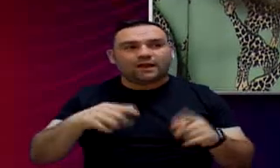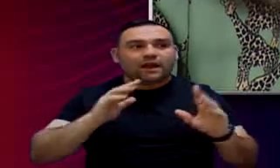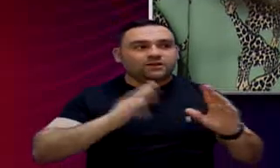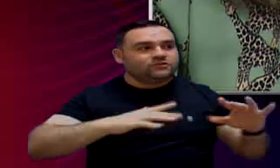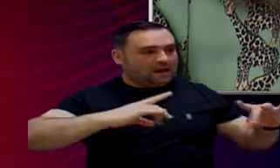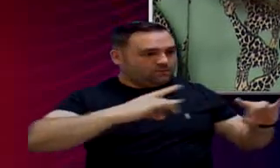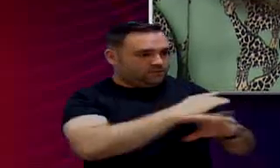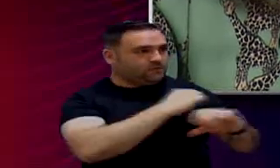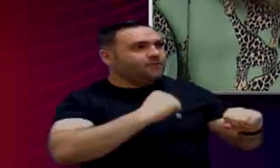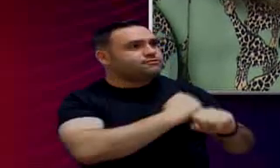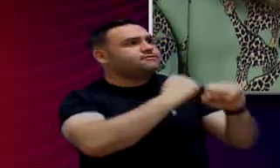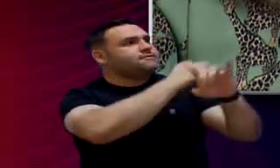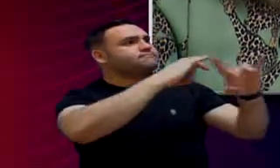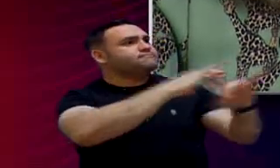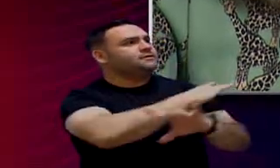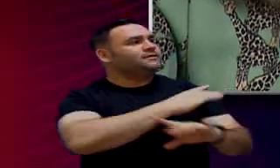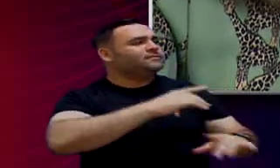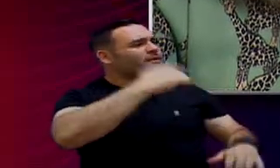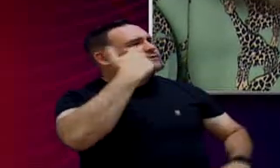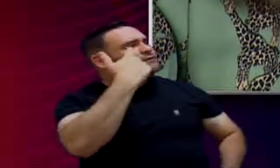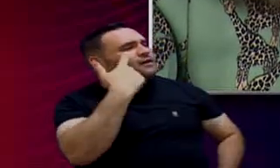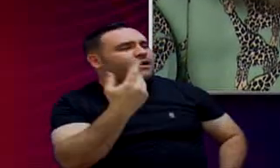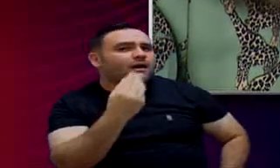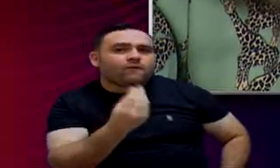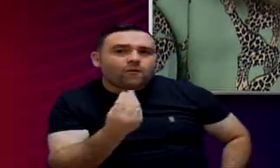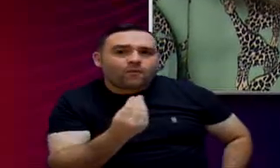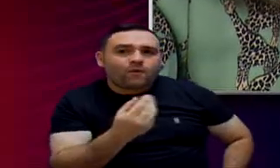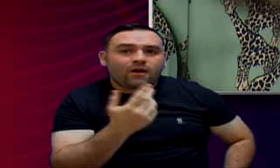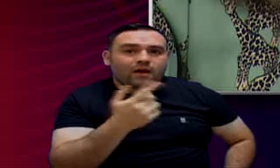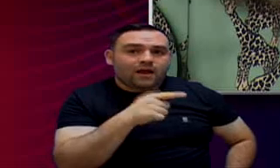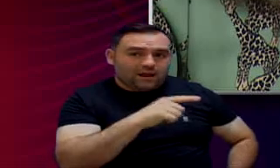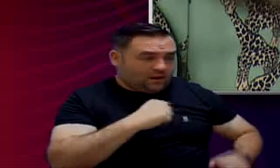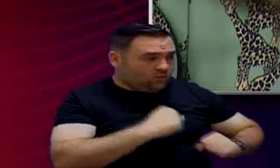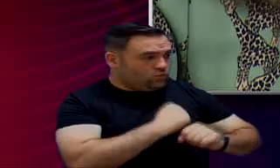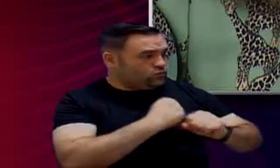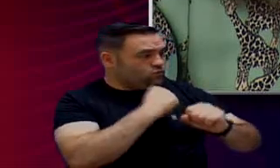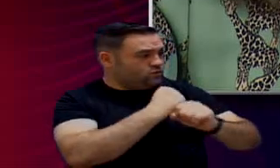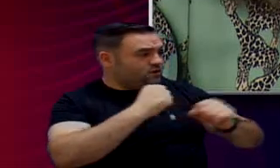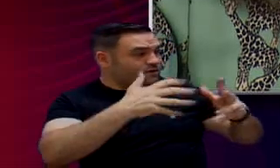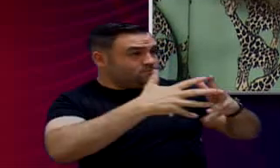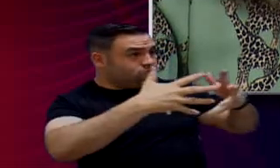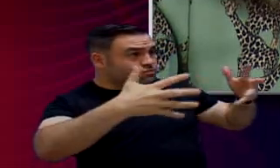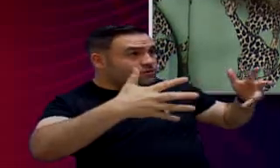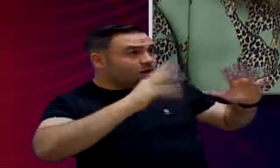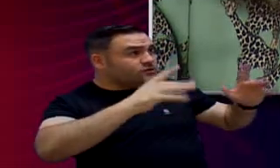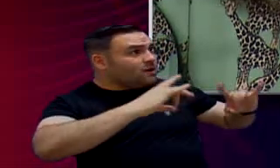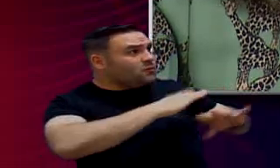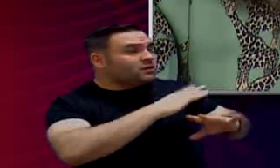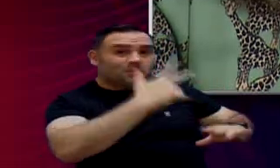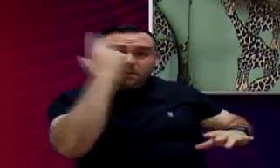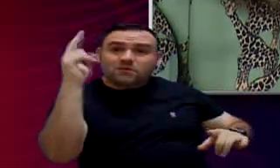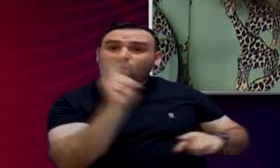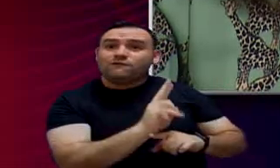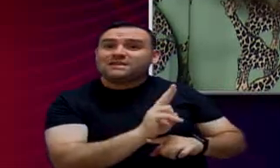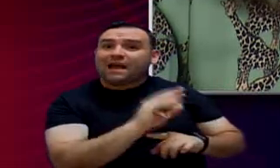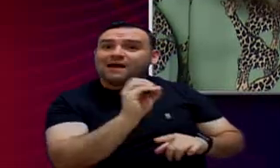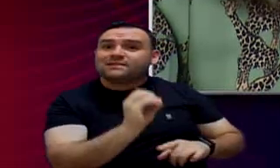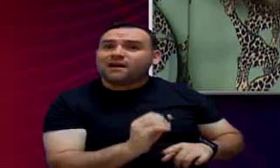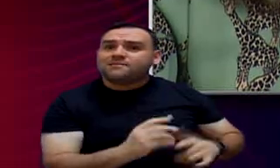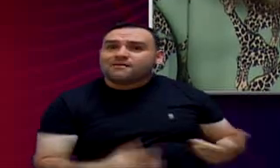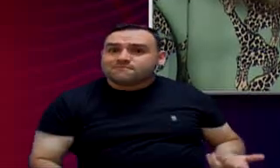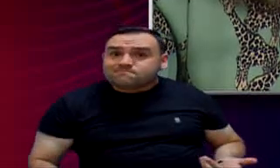pronta a construção e daí você para analisar como que uma construção desse tamanho ficou pronta sem ninguém da Prefeitura